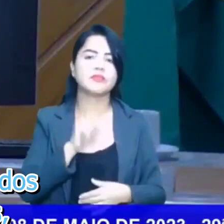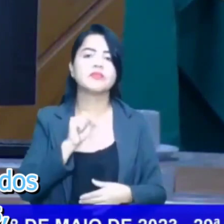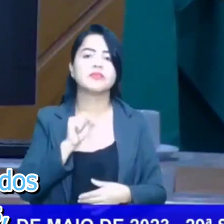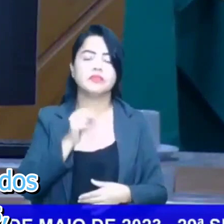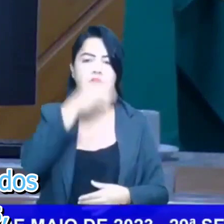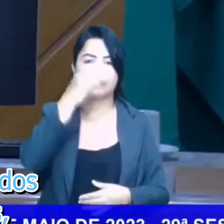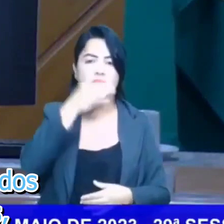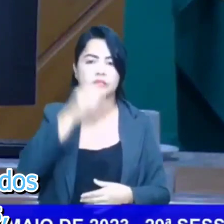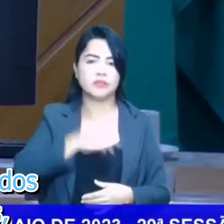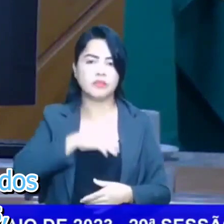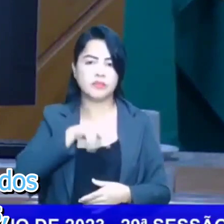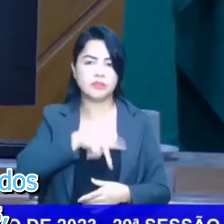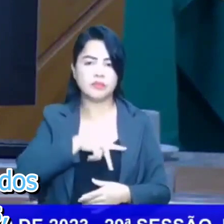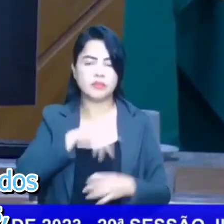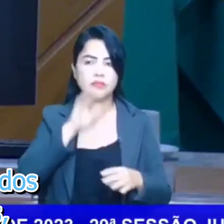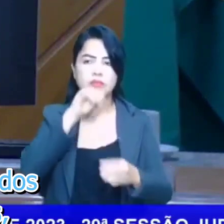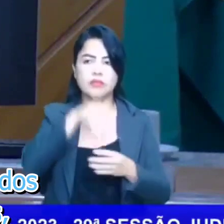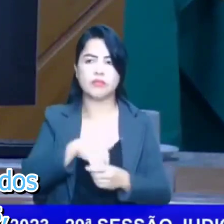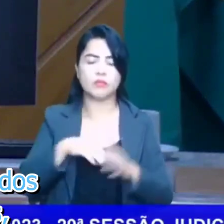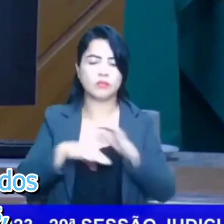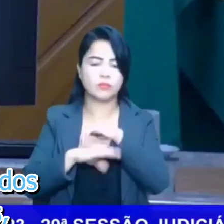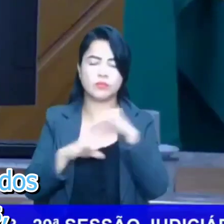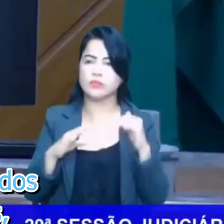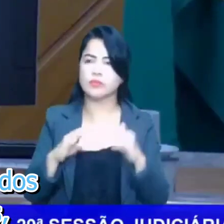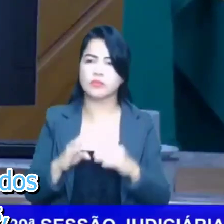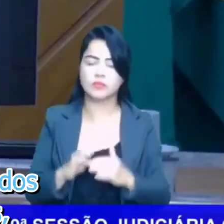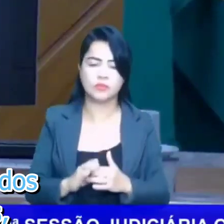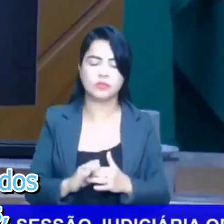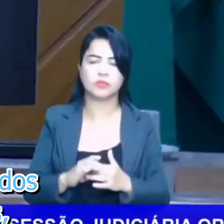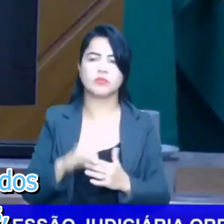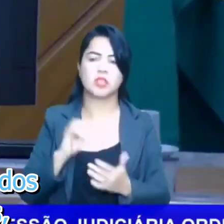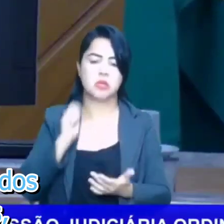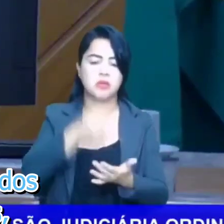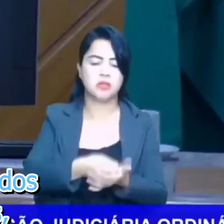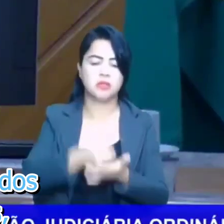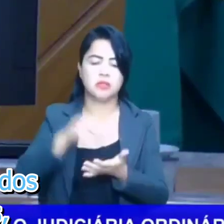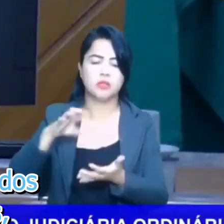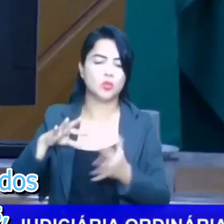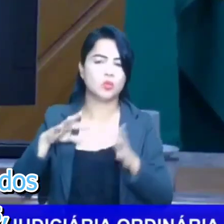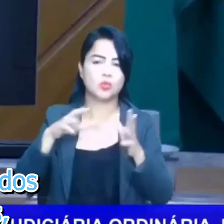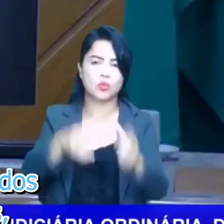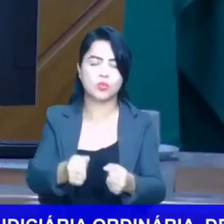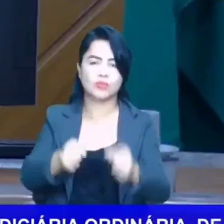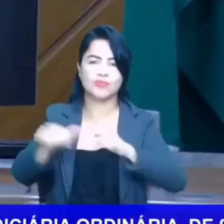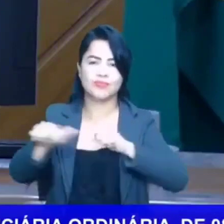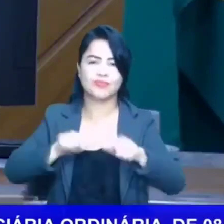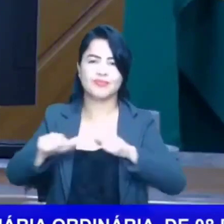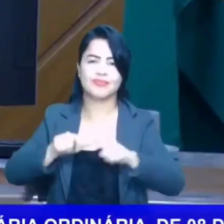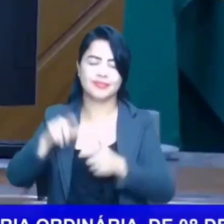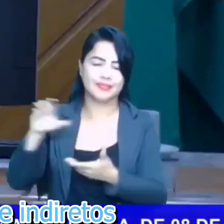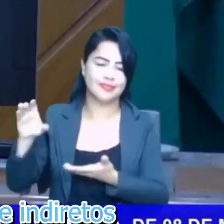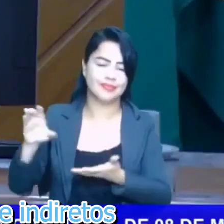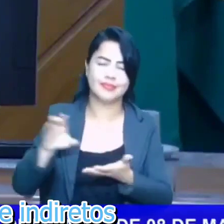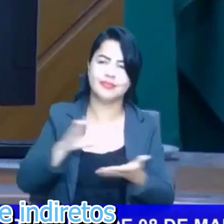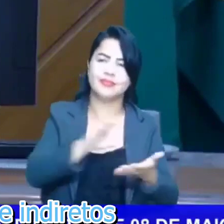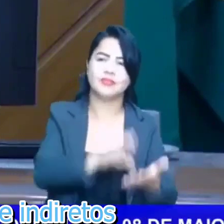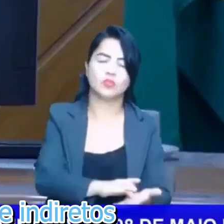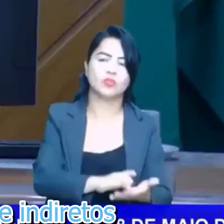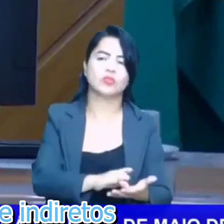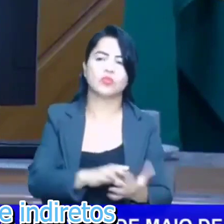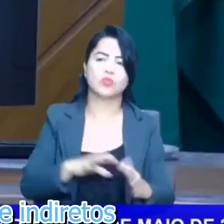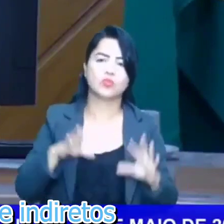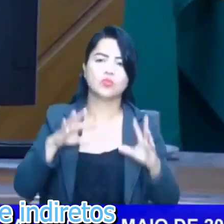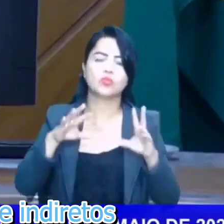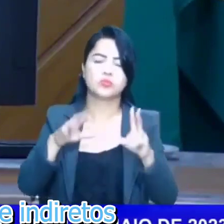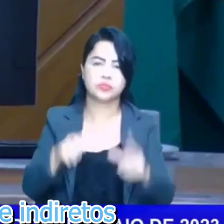Público? Todos os gastos, todas as despesas, todos os serviços, tudo que